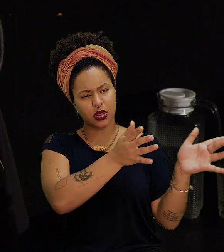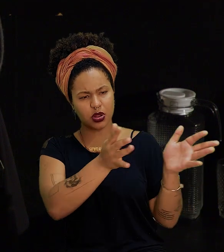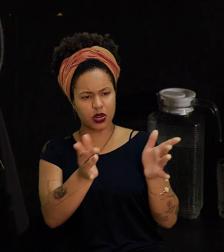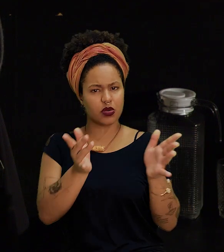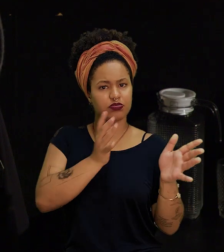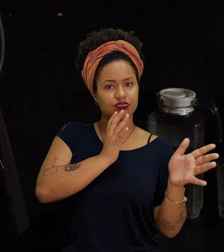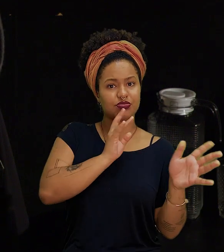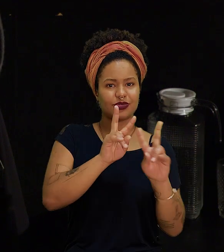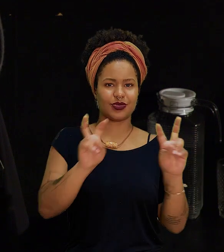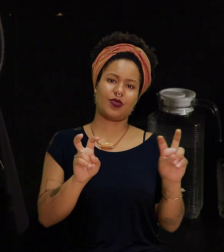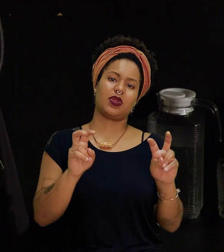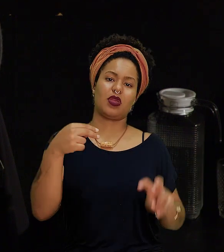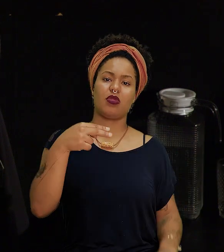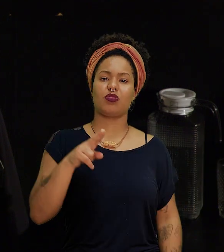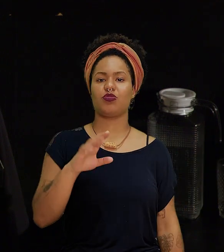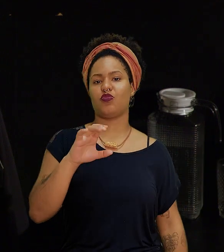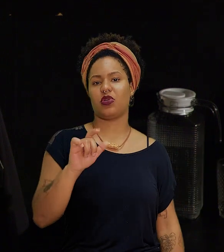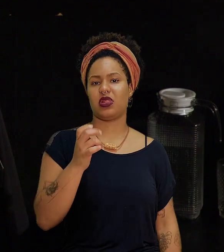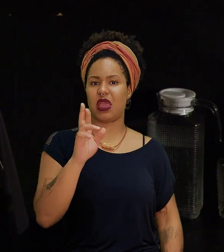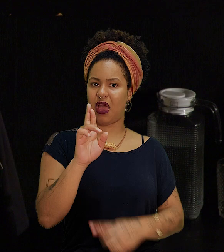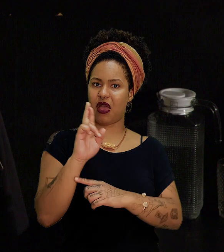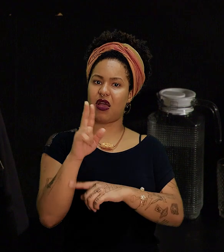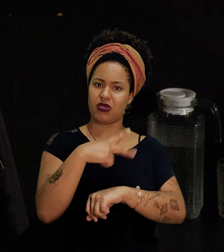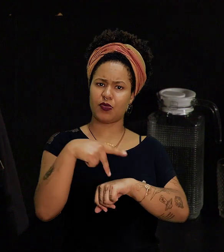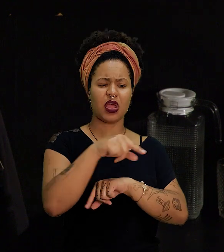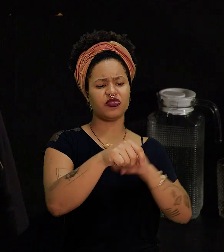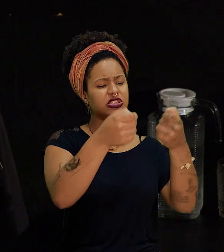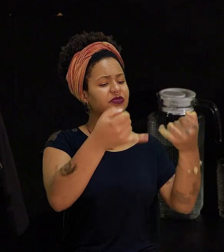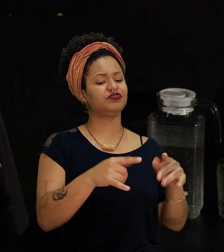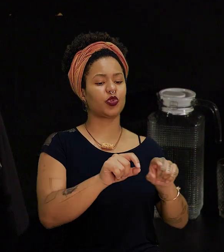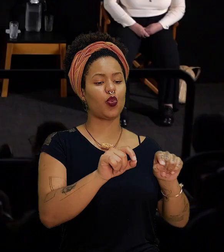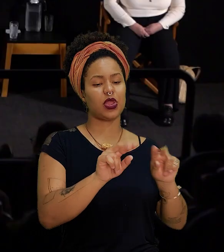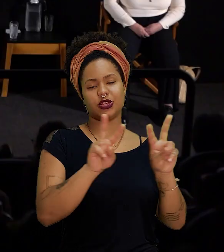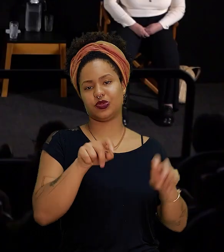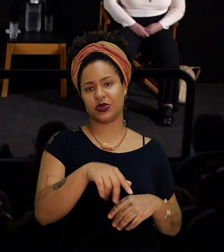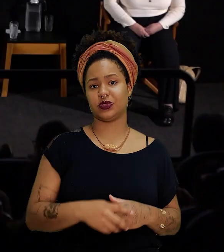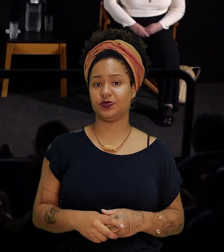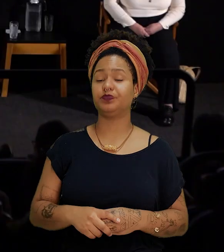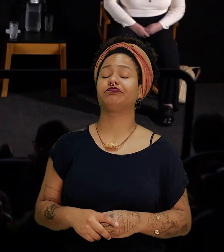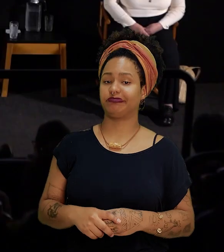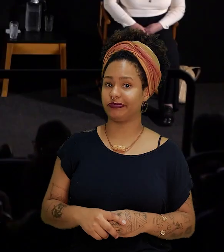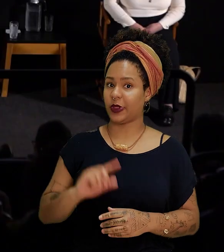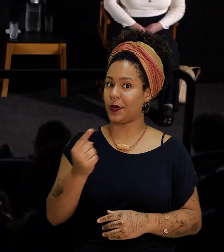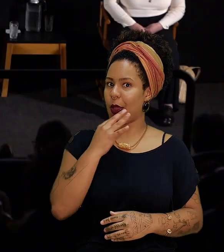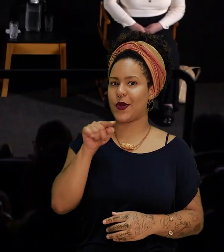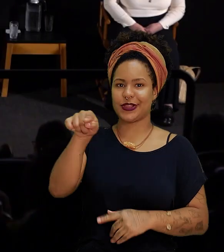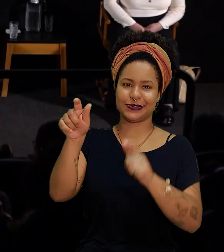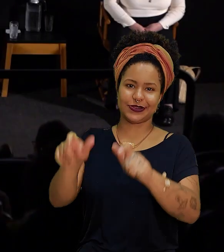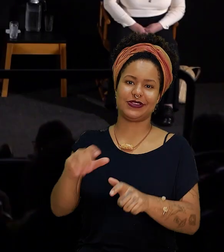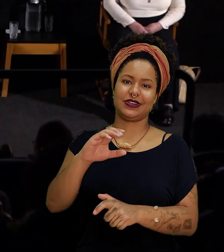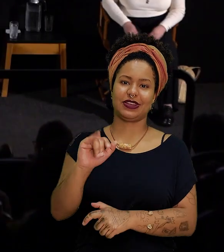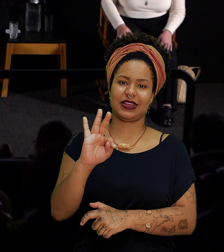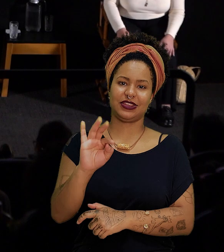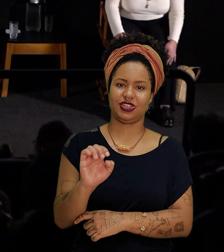questão nuclear no nosso país, né? O que você pode dizer a respeito? Bom, primeiro, eu conheço Caetité,